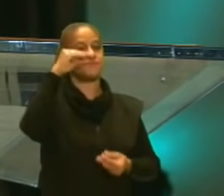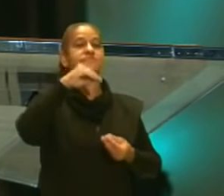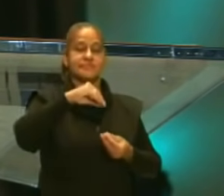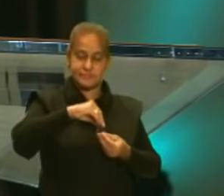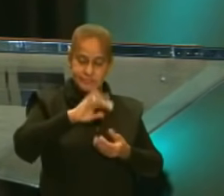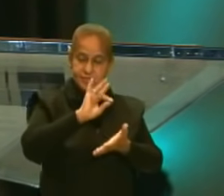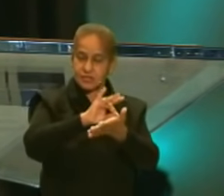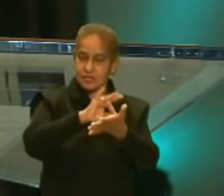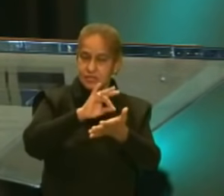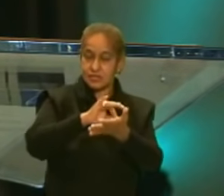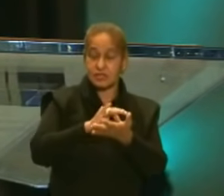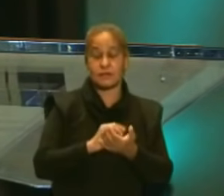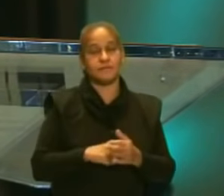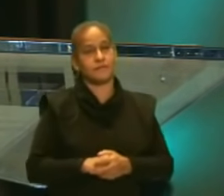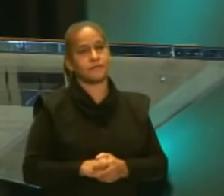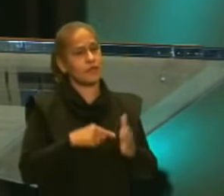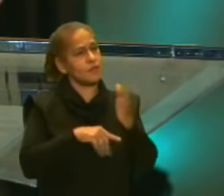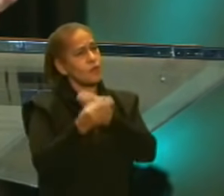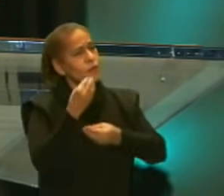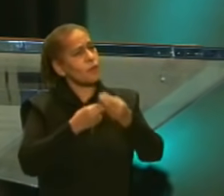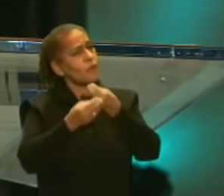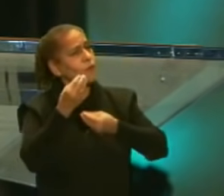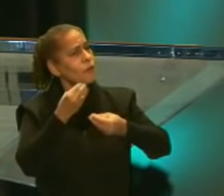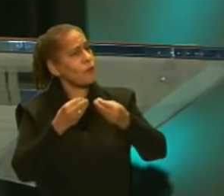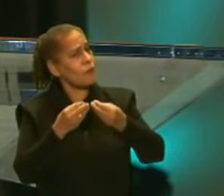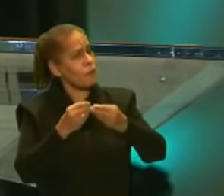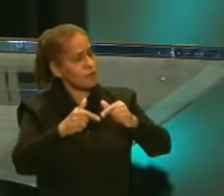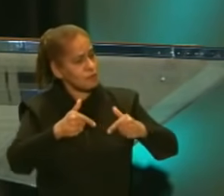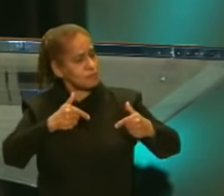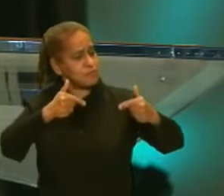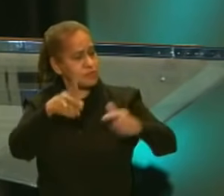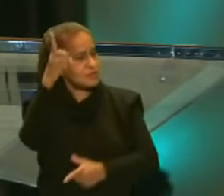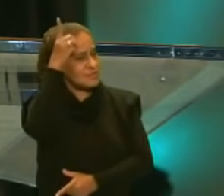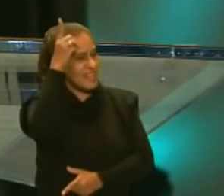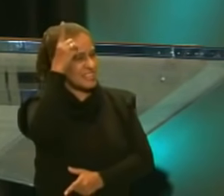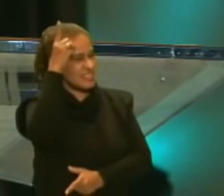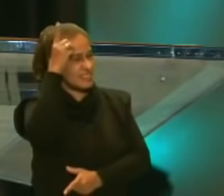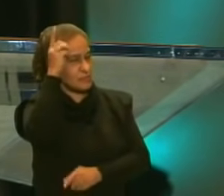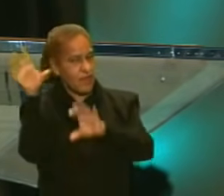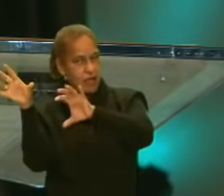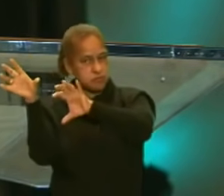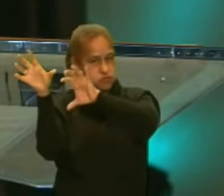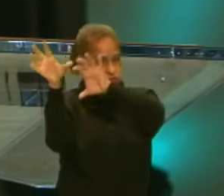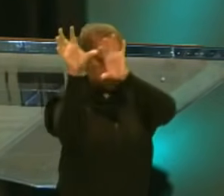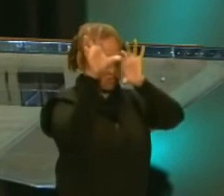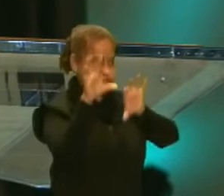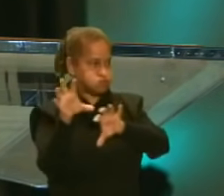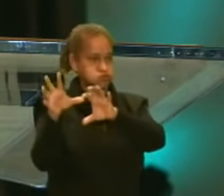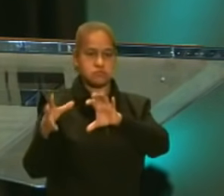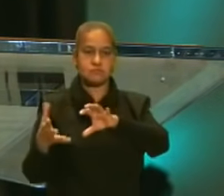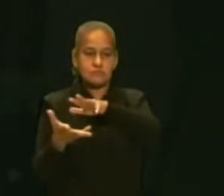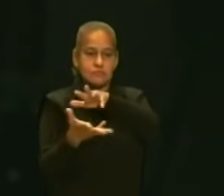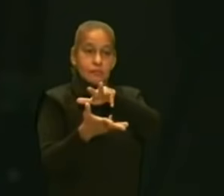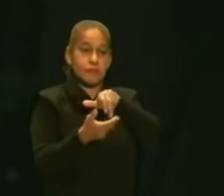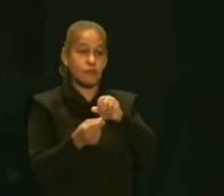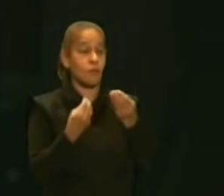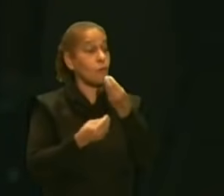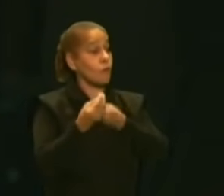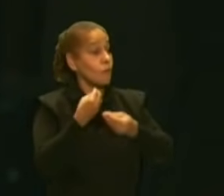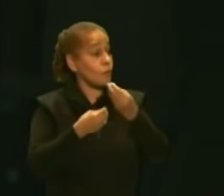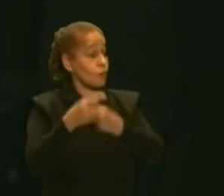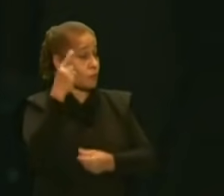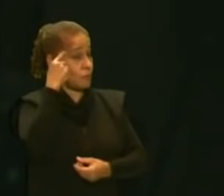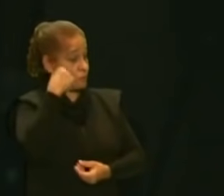E como é que a ação desses demônios vai atuar nessa terra? E eu creio